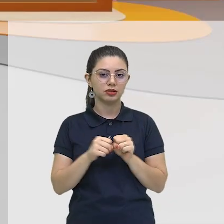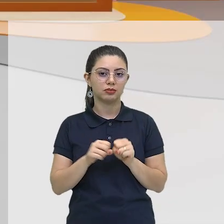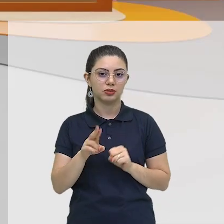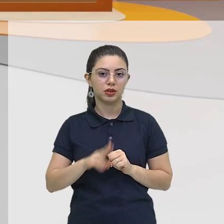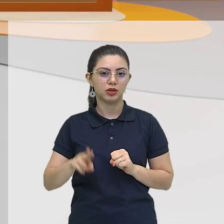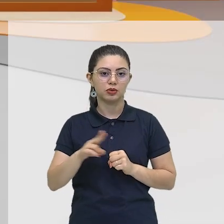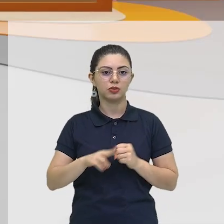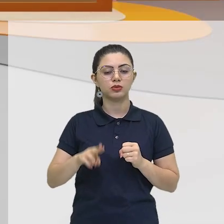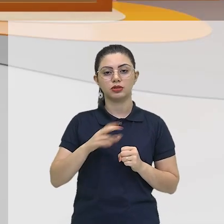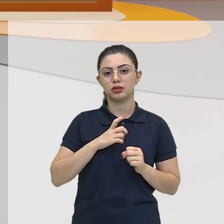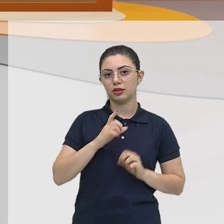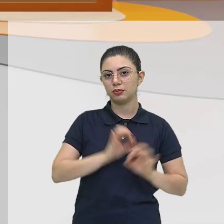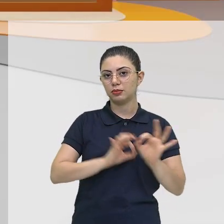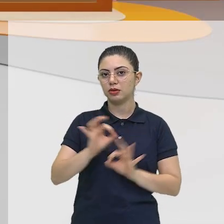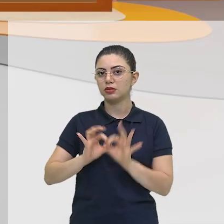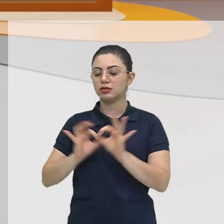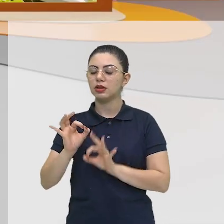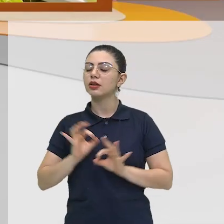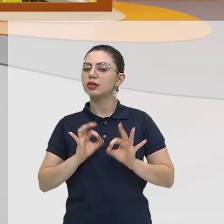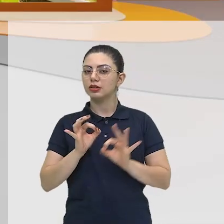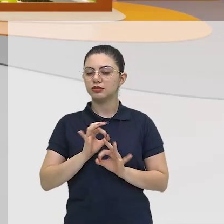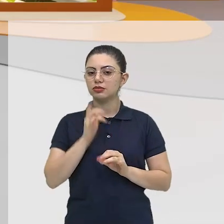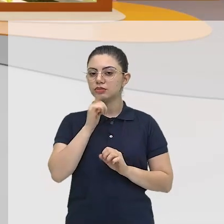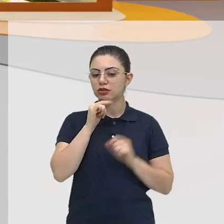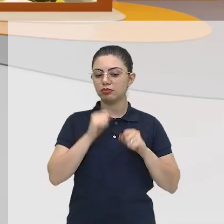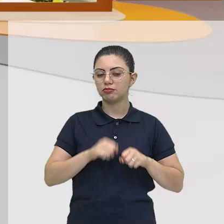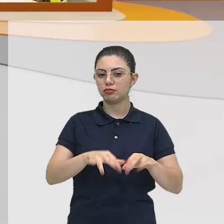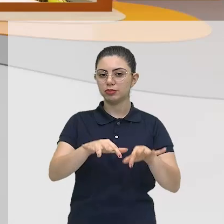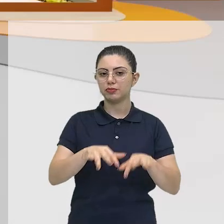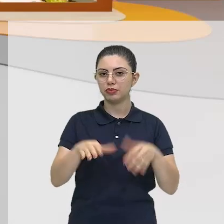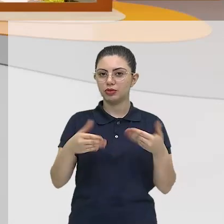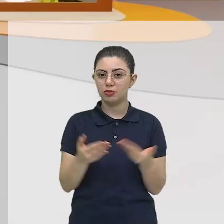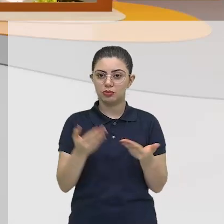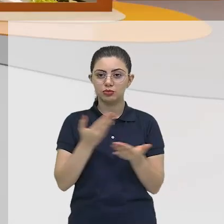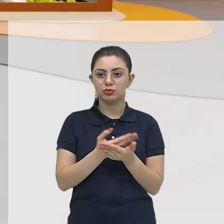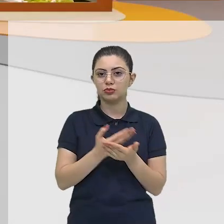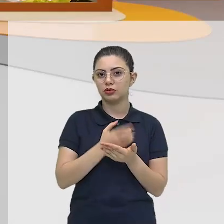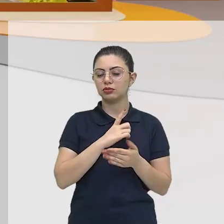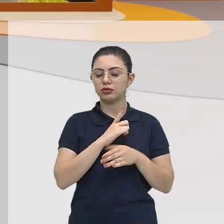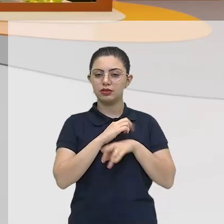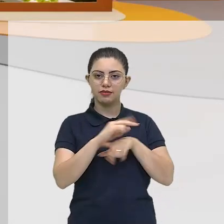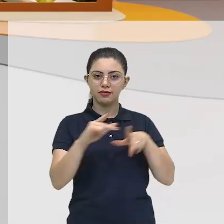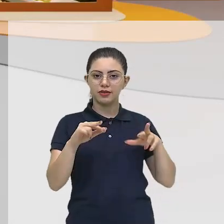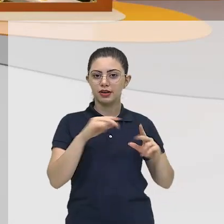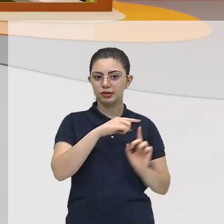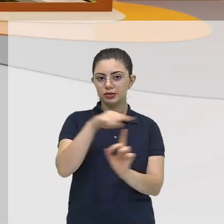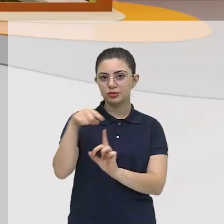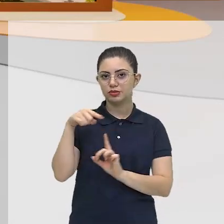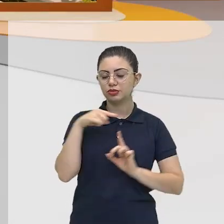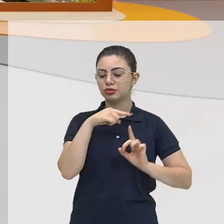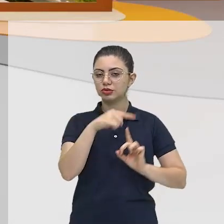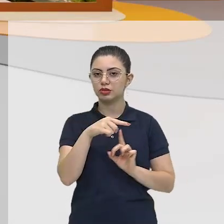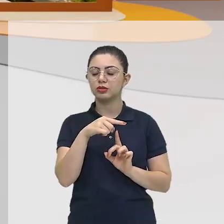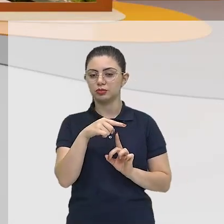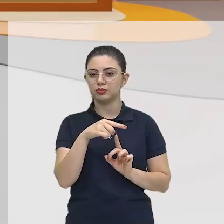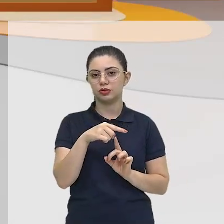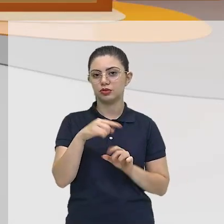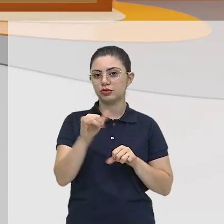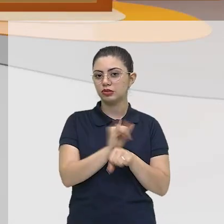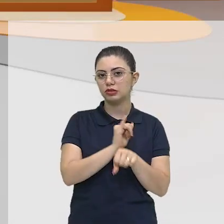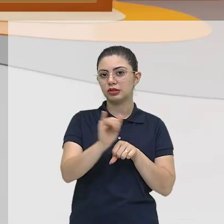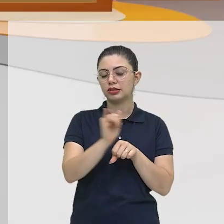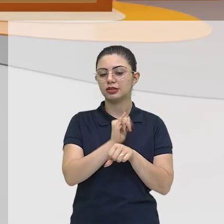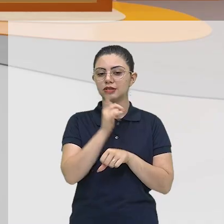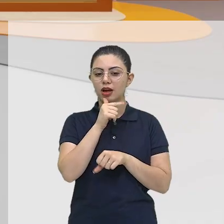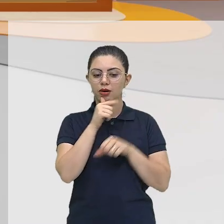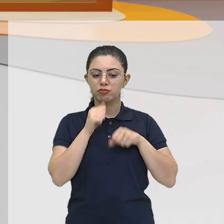por processos de irrigação. Então, a gente está estudando e vendo que existem diferentes tipos, diferentes métodos de irrigação que